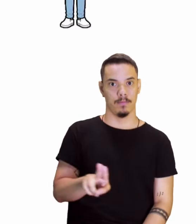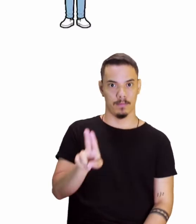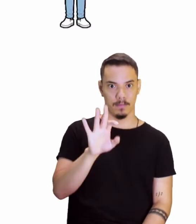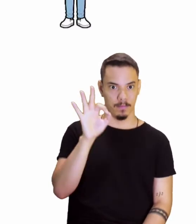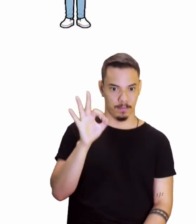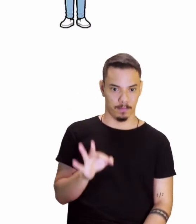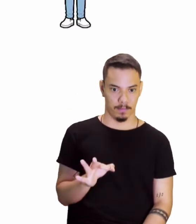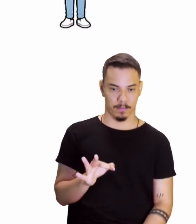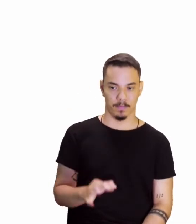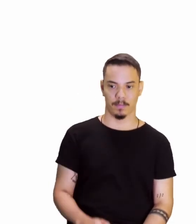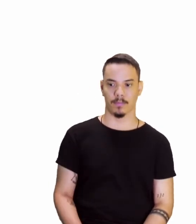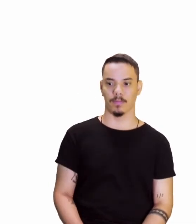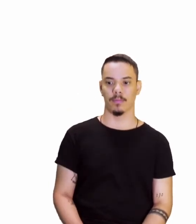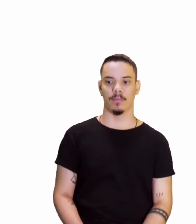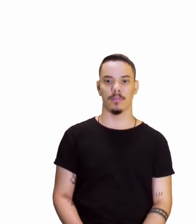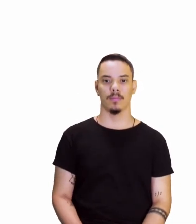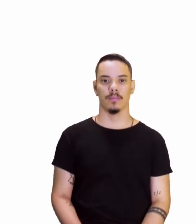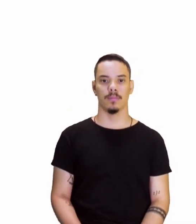Beleza?